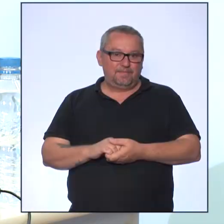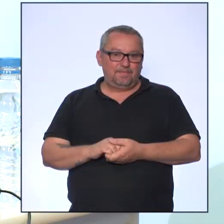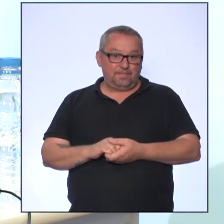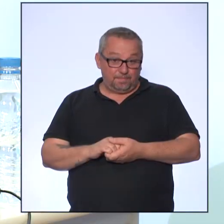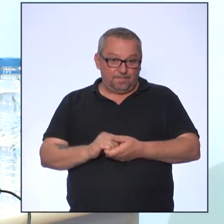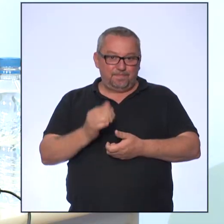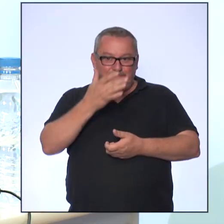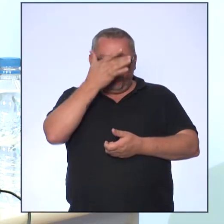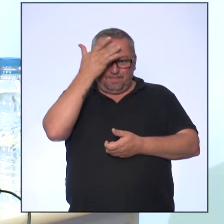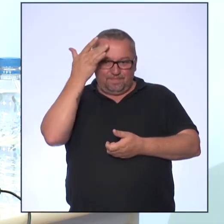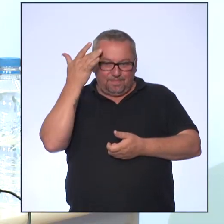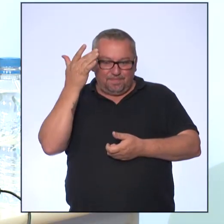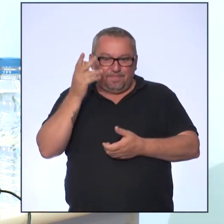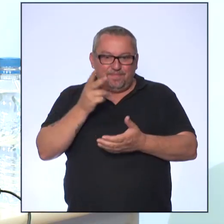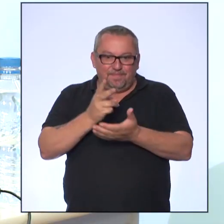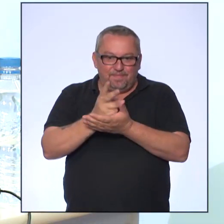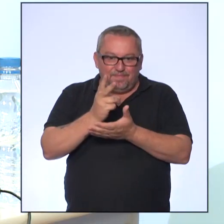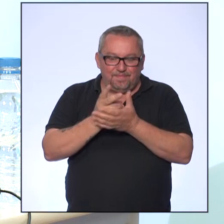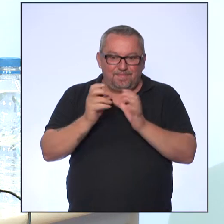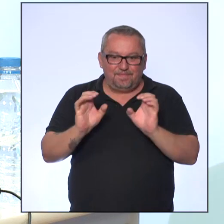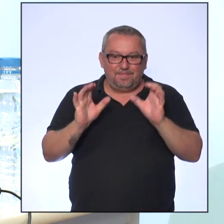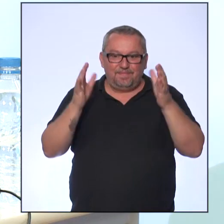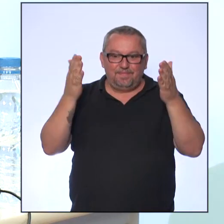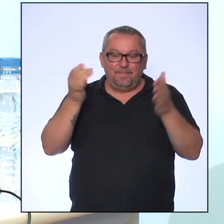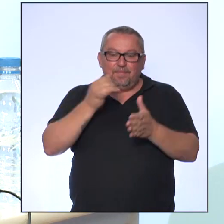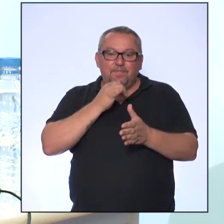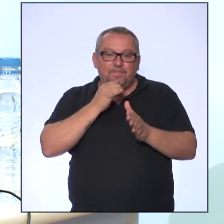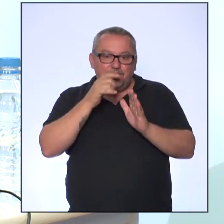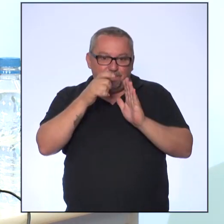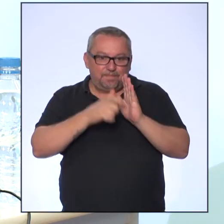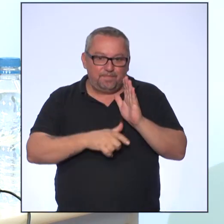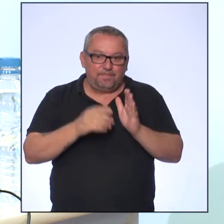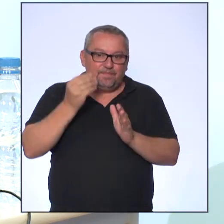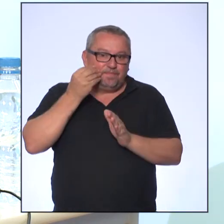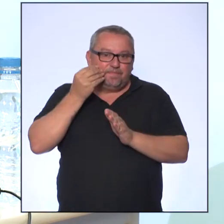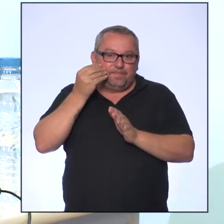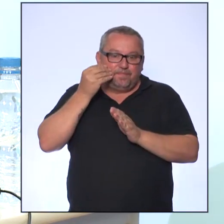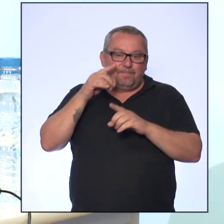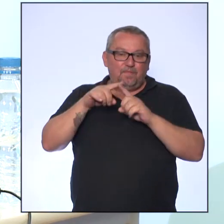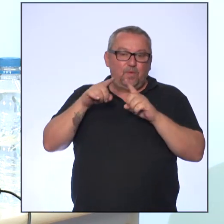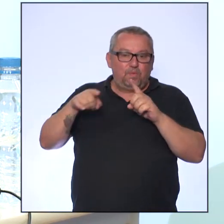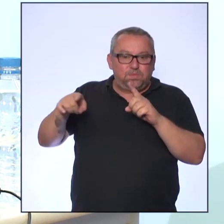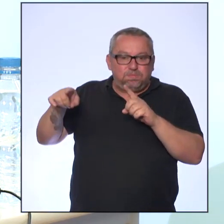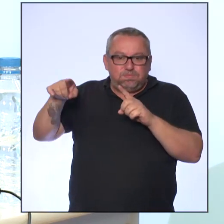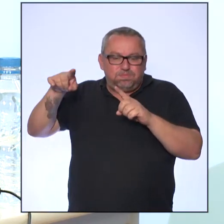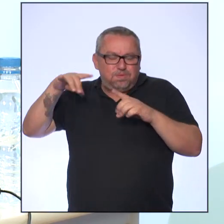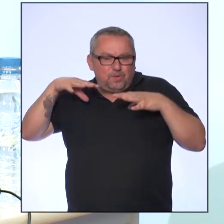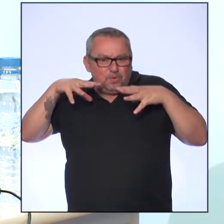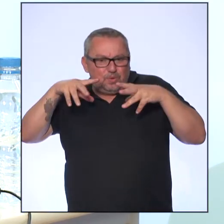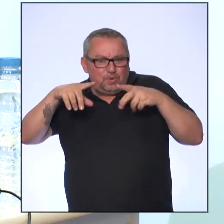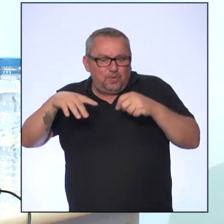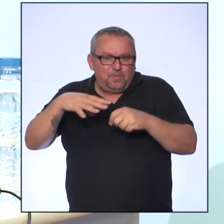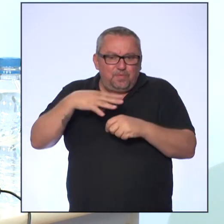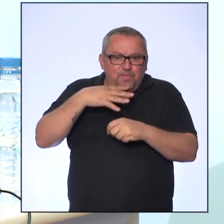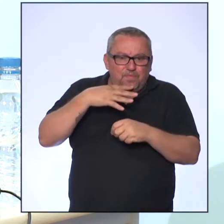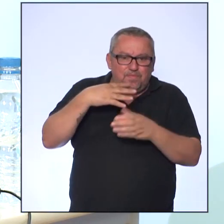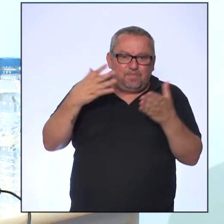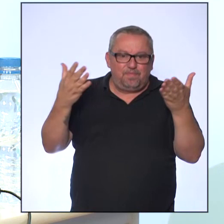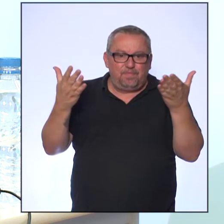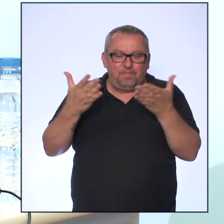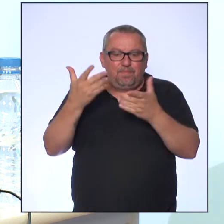Pessoal, continuando com os exemplos, agora eu vou tentar dar uma volta por tudo que a gente falou até agora em termos